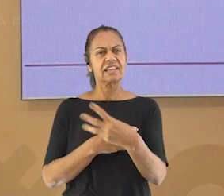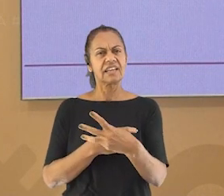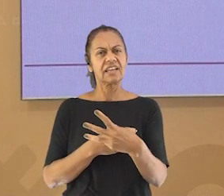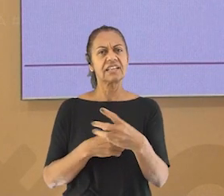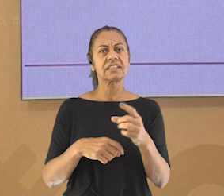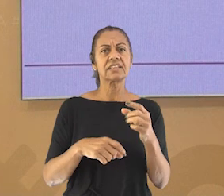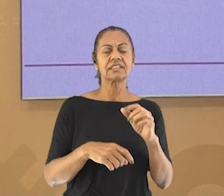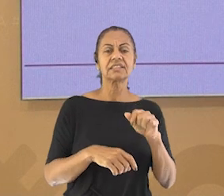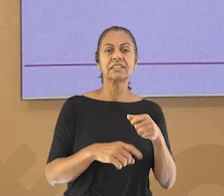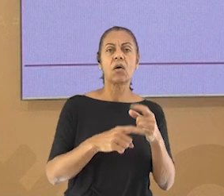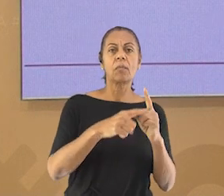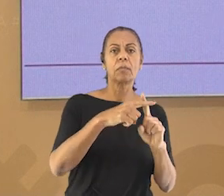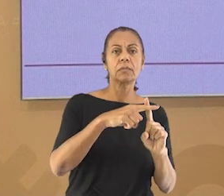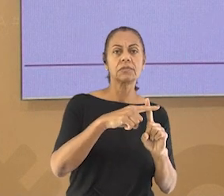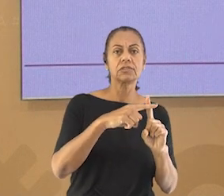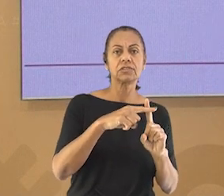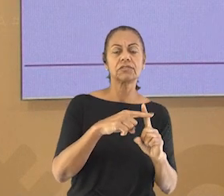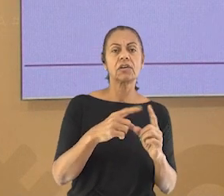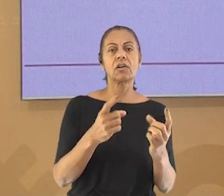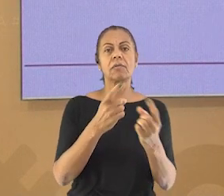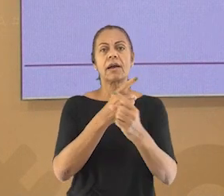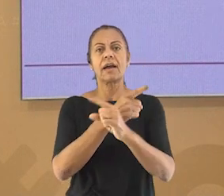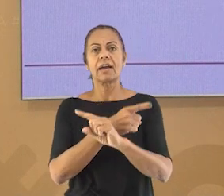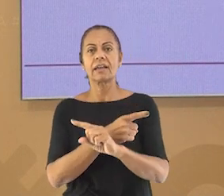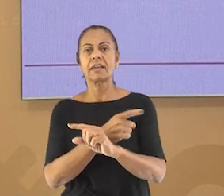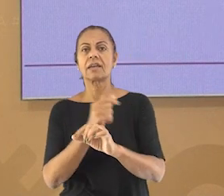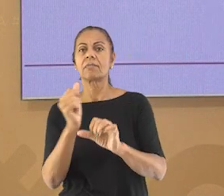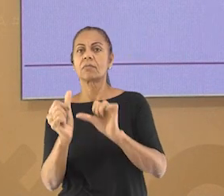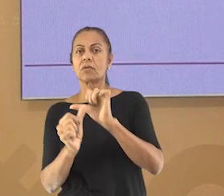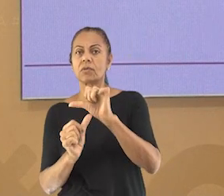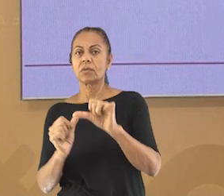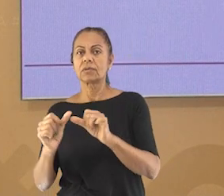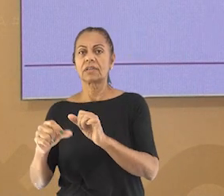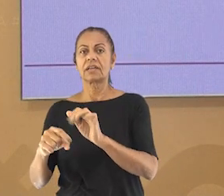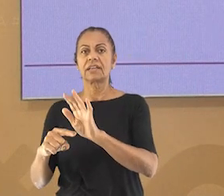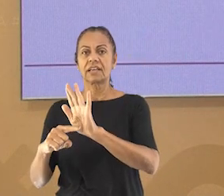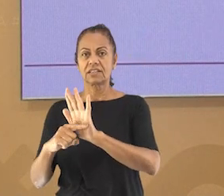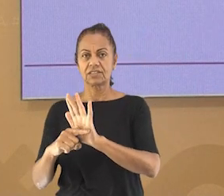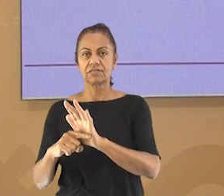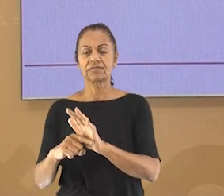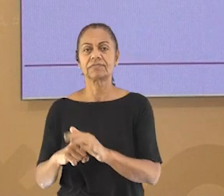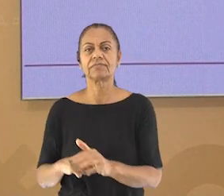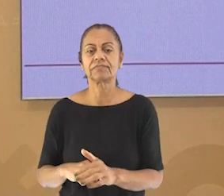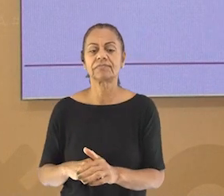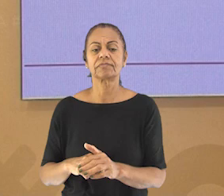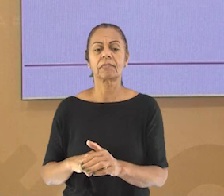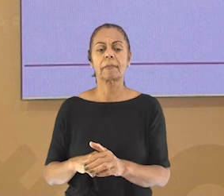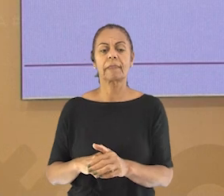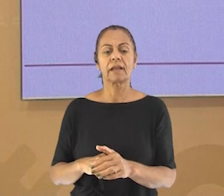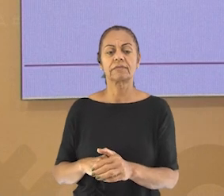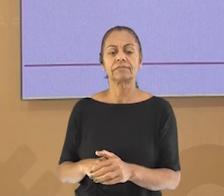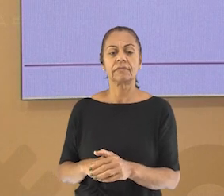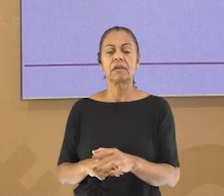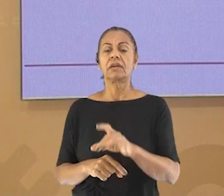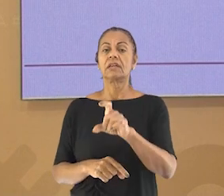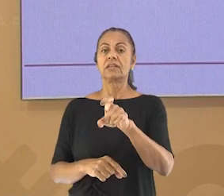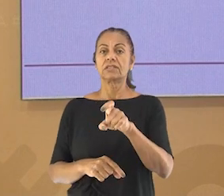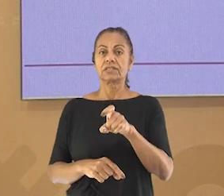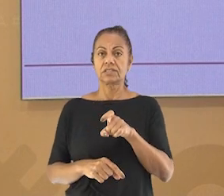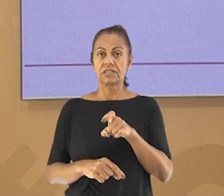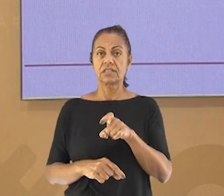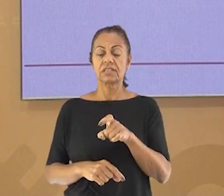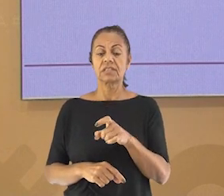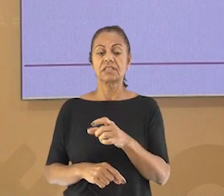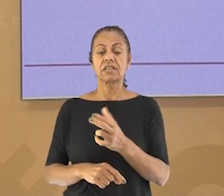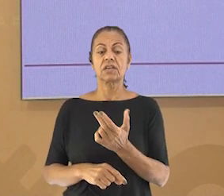operação inversa. Veja que 3 tem sinal positivo. Então, vamos passar ele para o outro lado